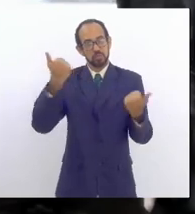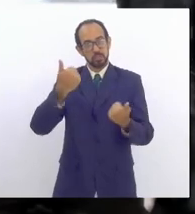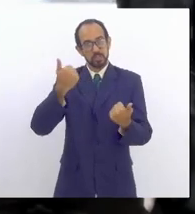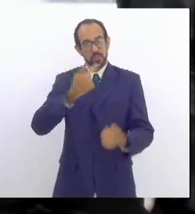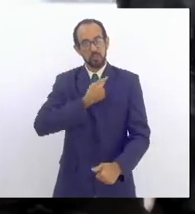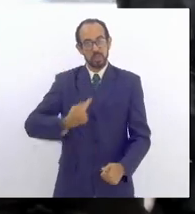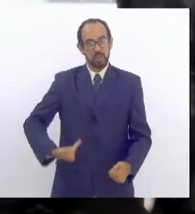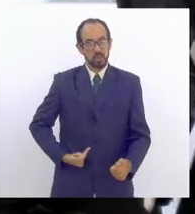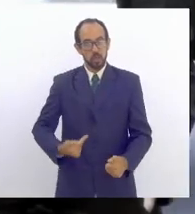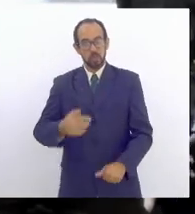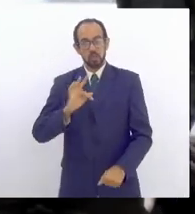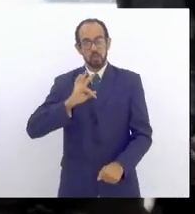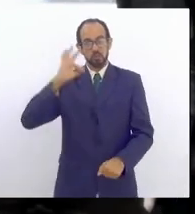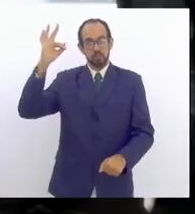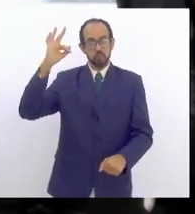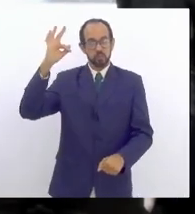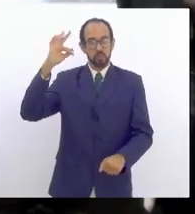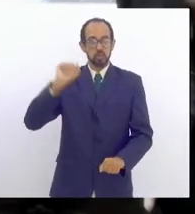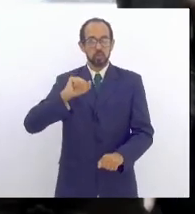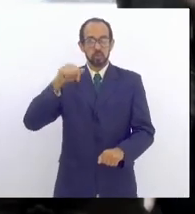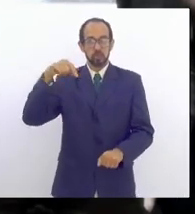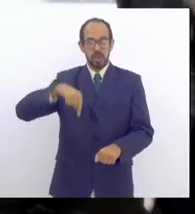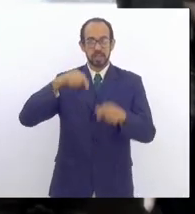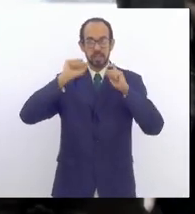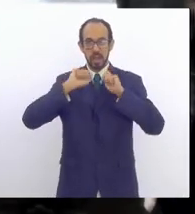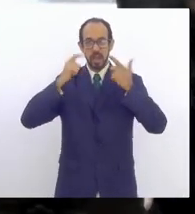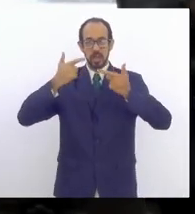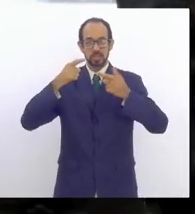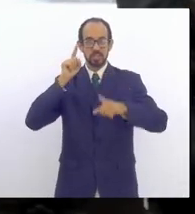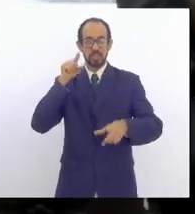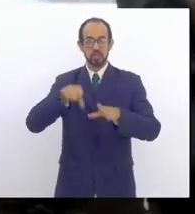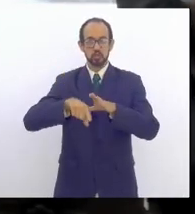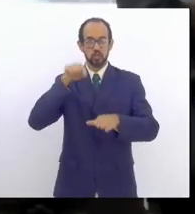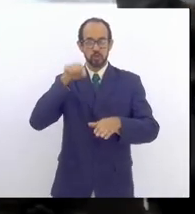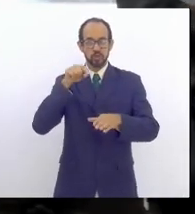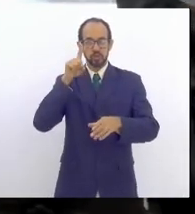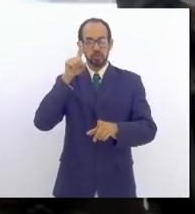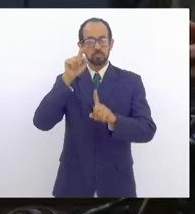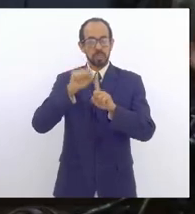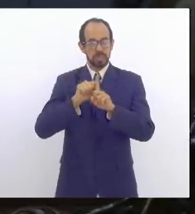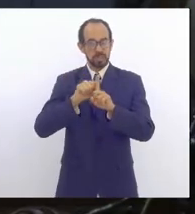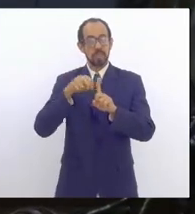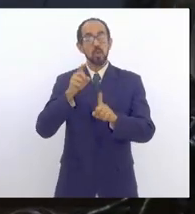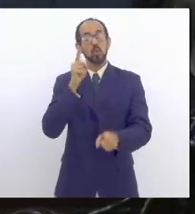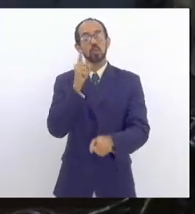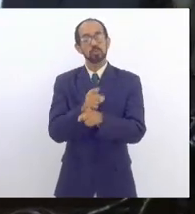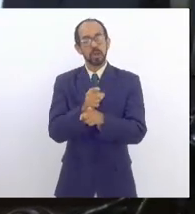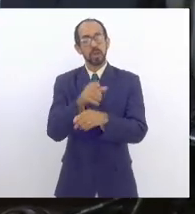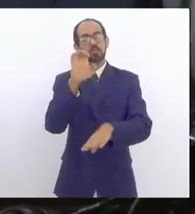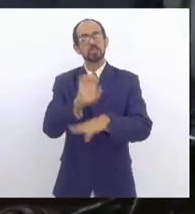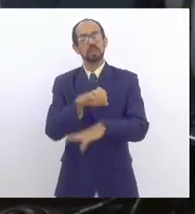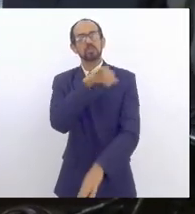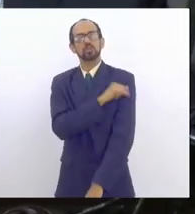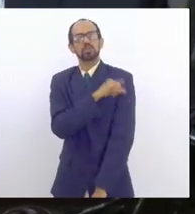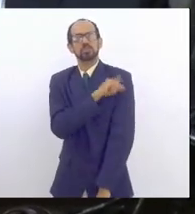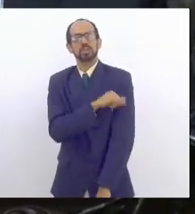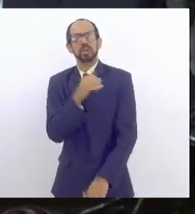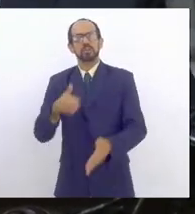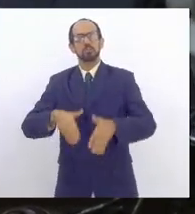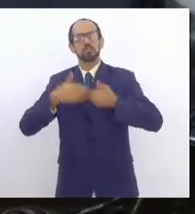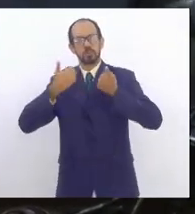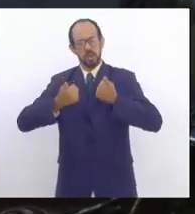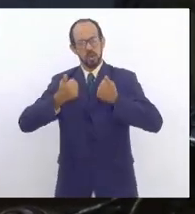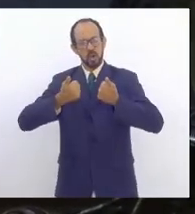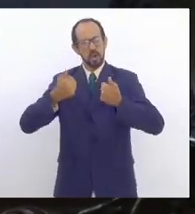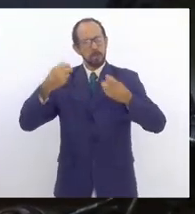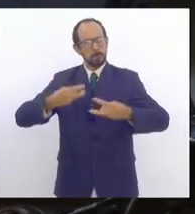que será escolhido dentro de 1 mês, encontrará uma Assembleia muito melhor do que em tempos pretéritos. Fazendo a retrospectiva de